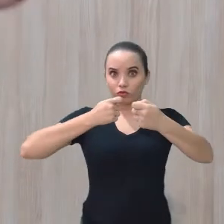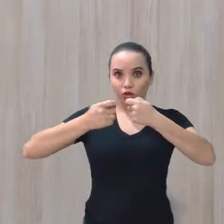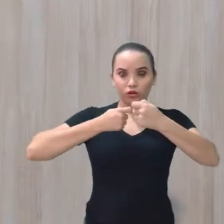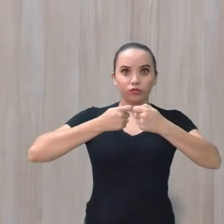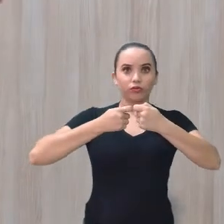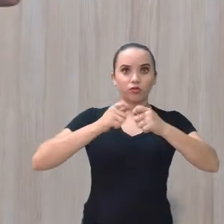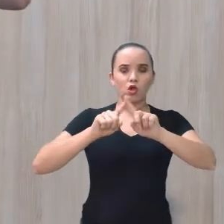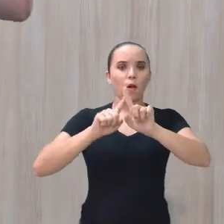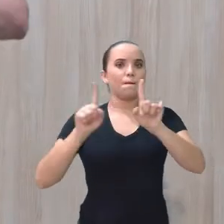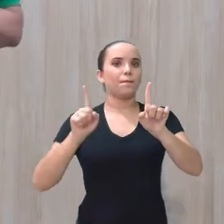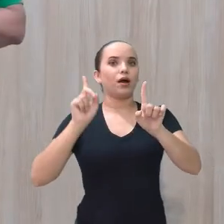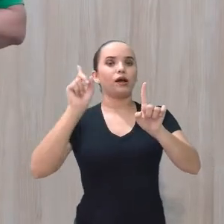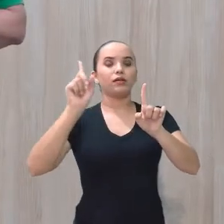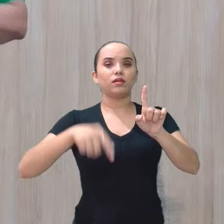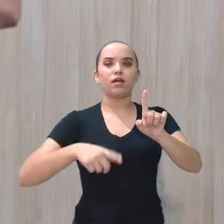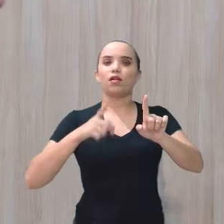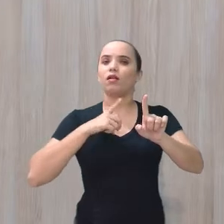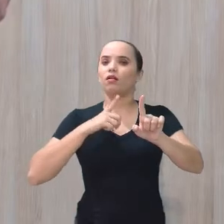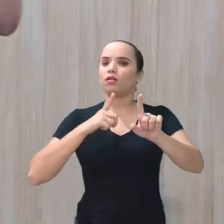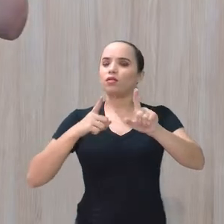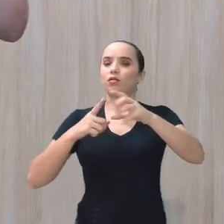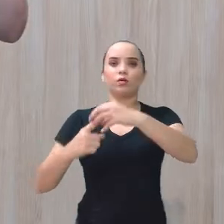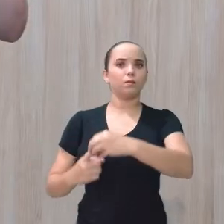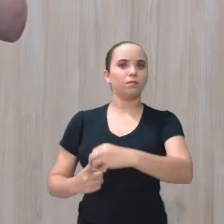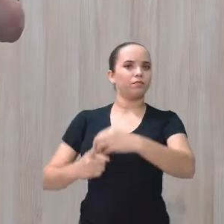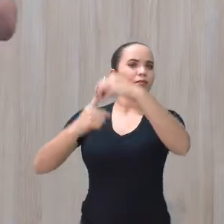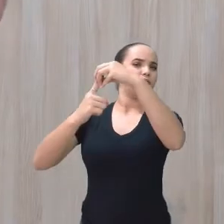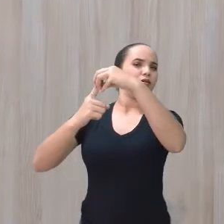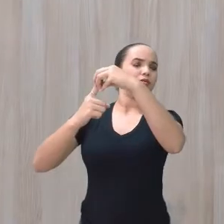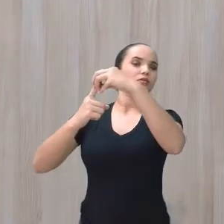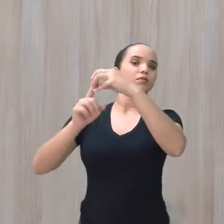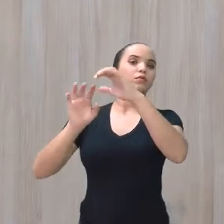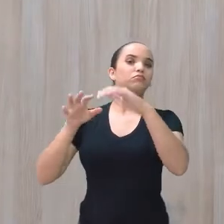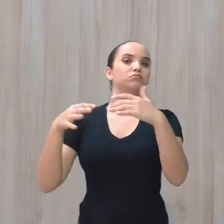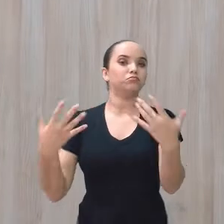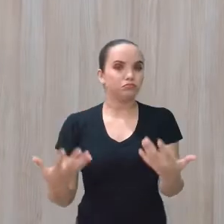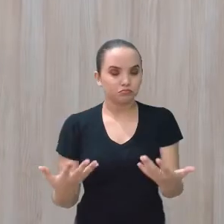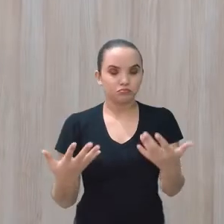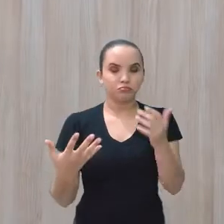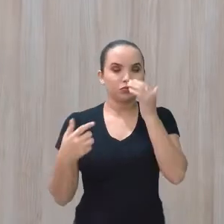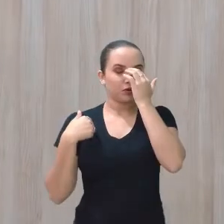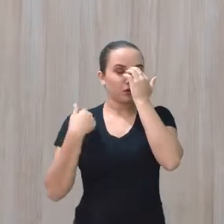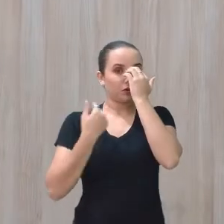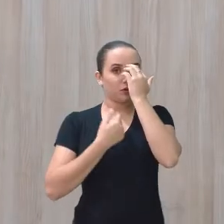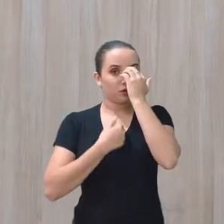anunciada, mas ela tem um destaque. E aí nós vamos